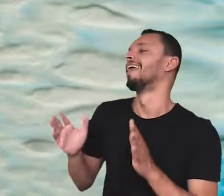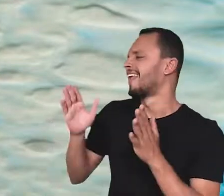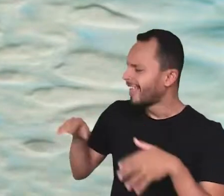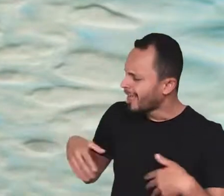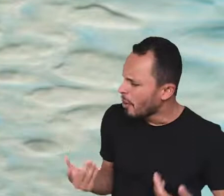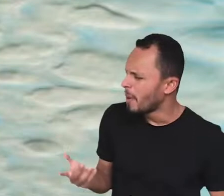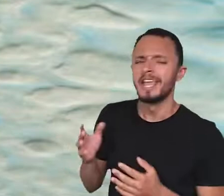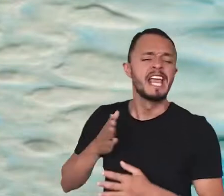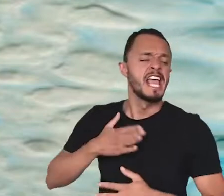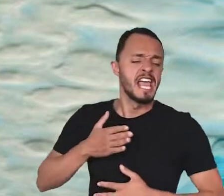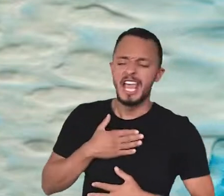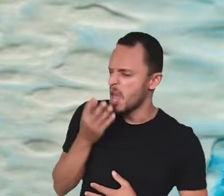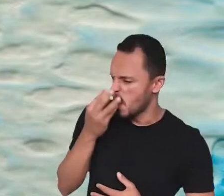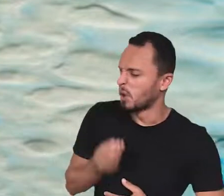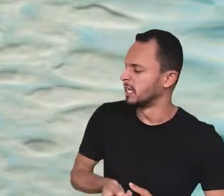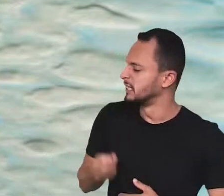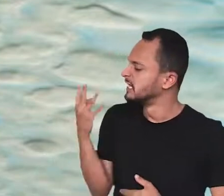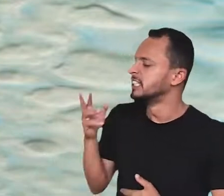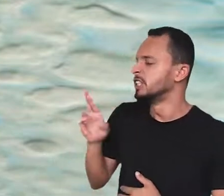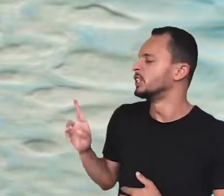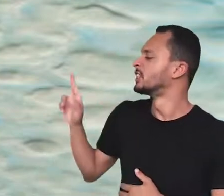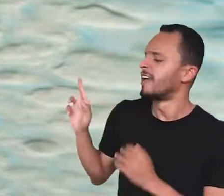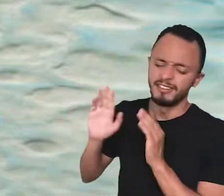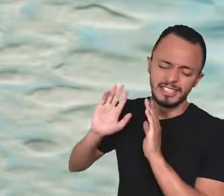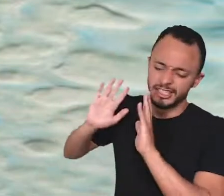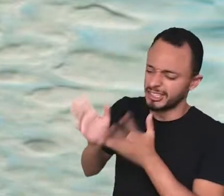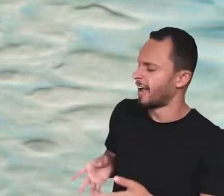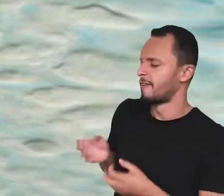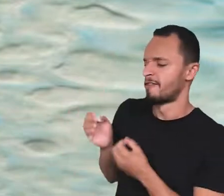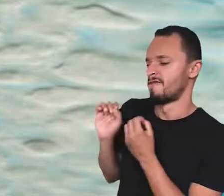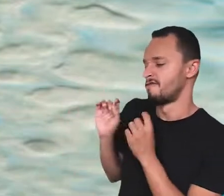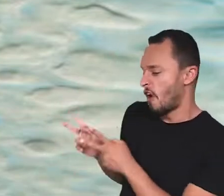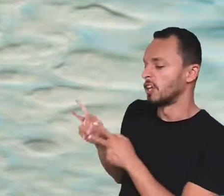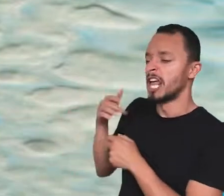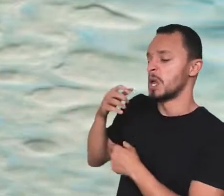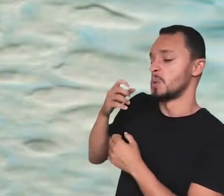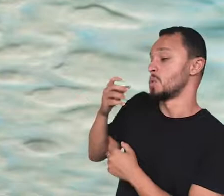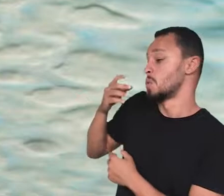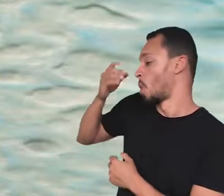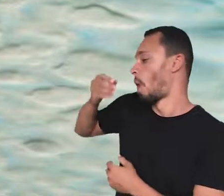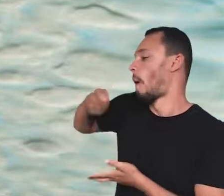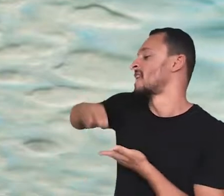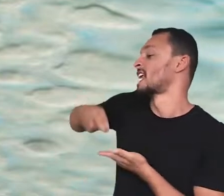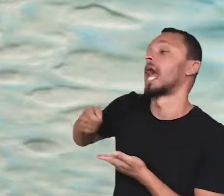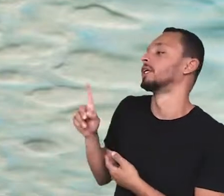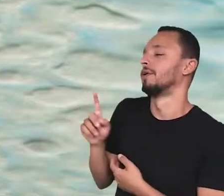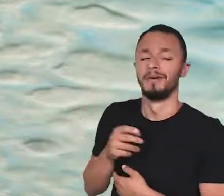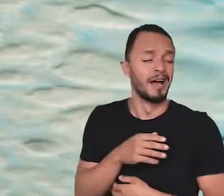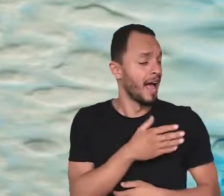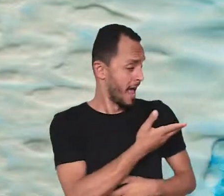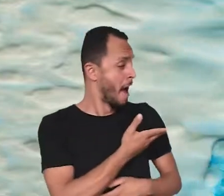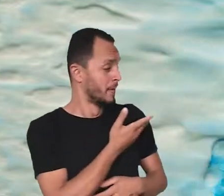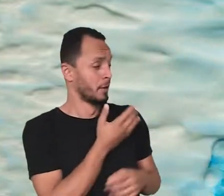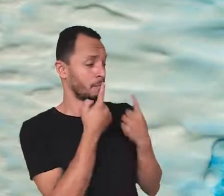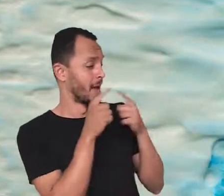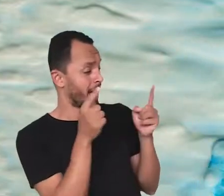Eu, hein? Por mim já tinha mandado pro inferno faz tempo. Não sou obrigado. Amigo, você fez tudo. Foi cena